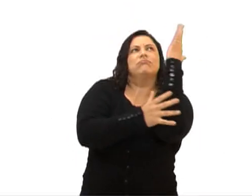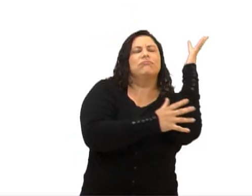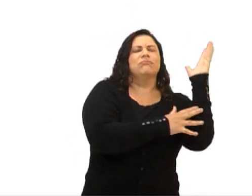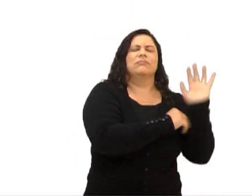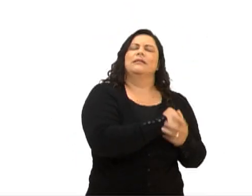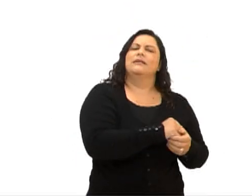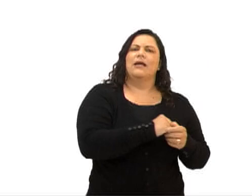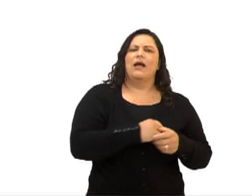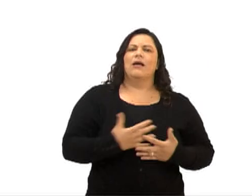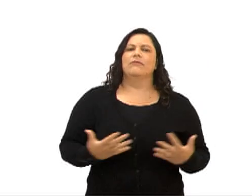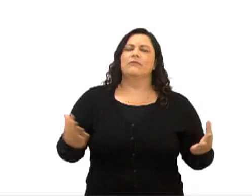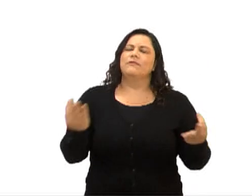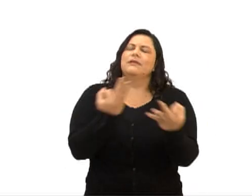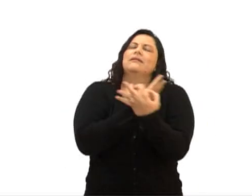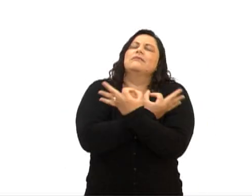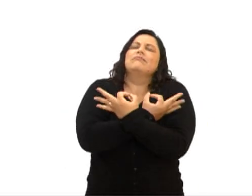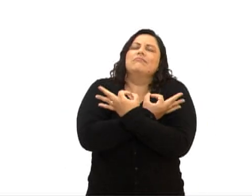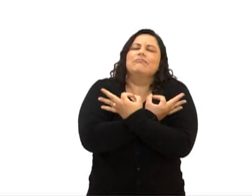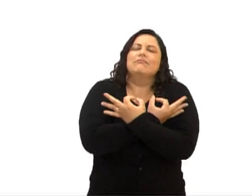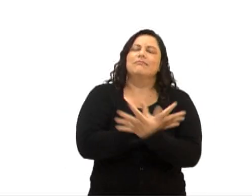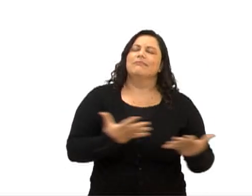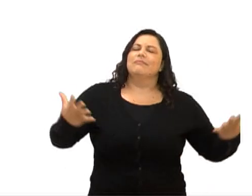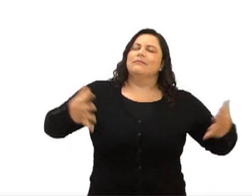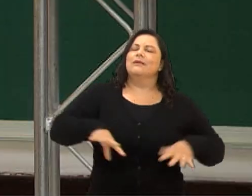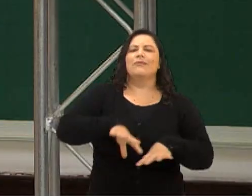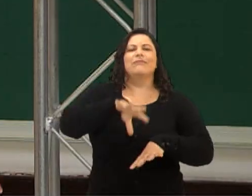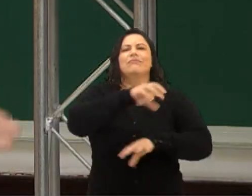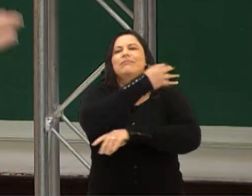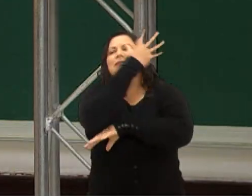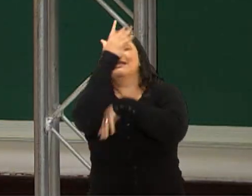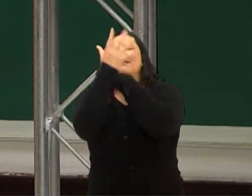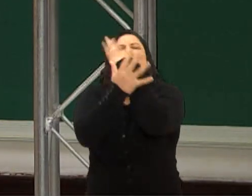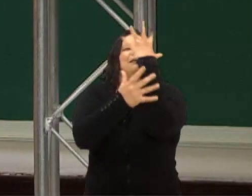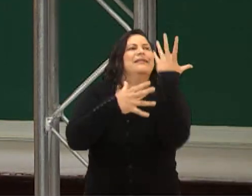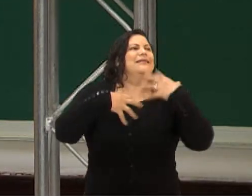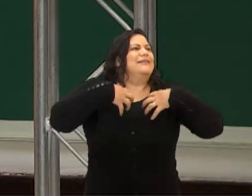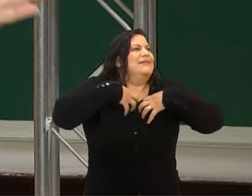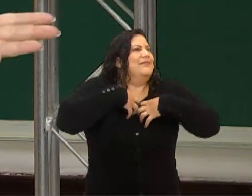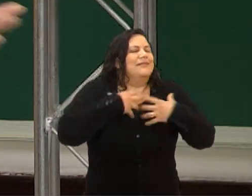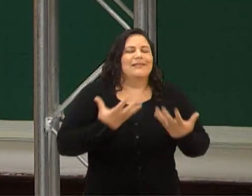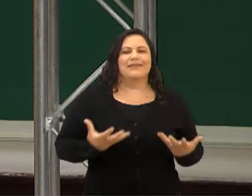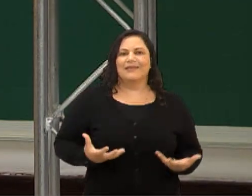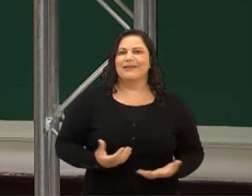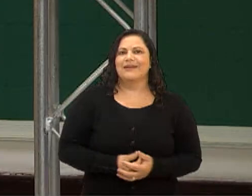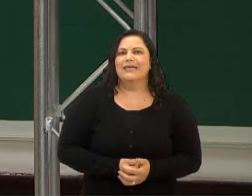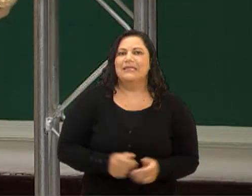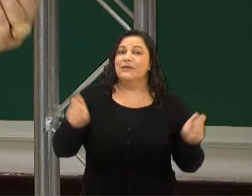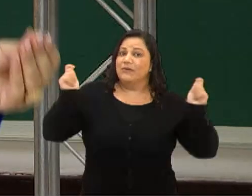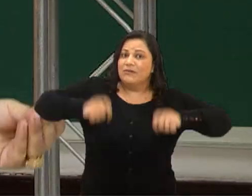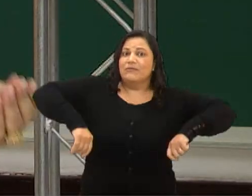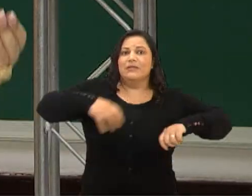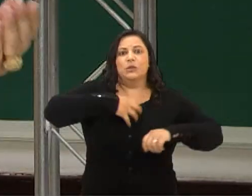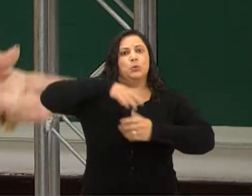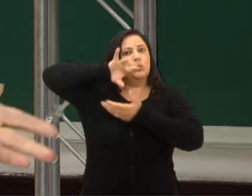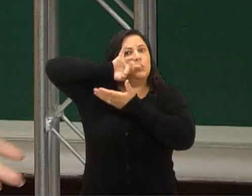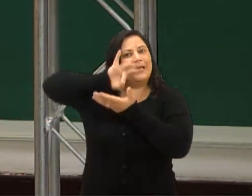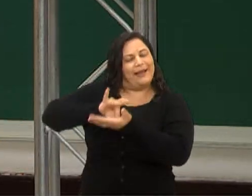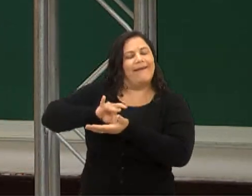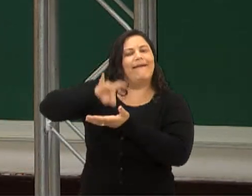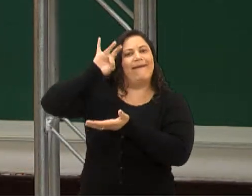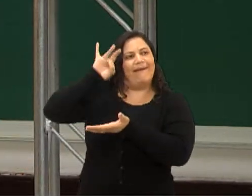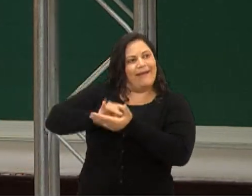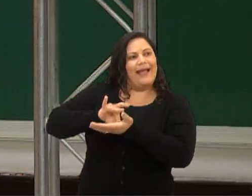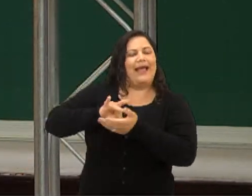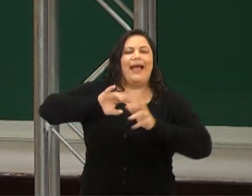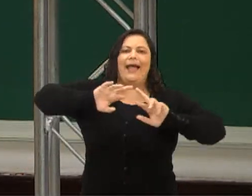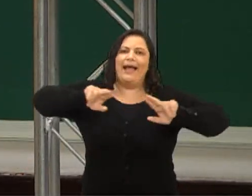de equilíbrio emocional. E aí, como é que o Júnior interpreta? Ele interpreta no sentido denotativo, ou seja, no sentido real, ipsis literis,